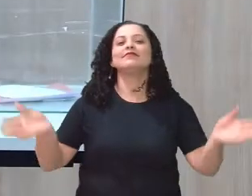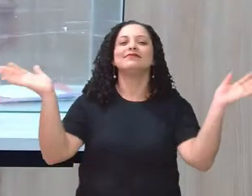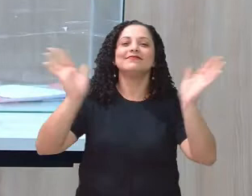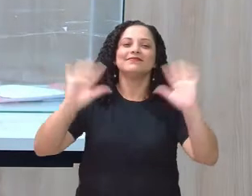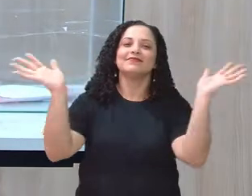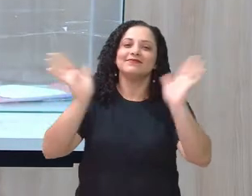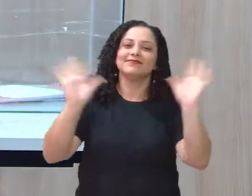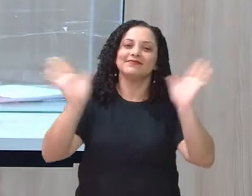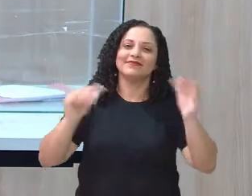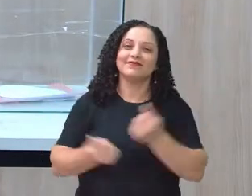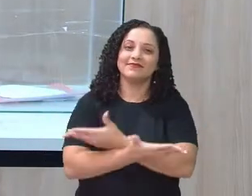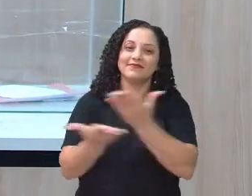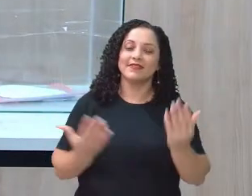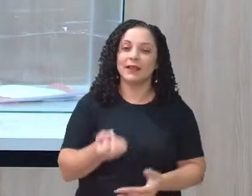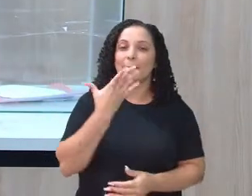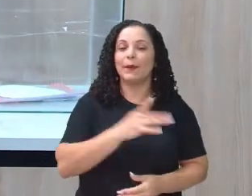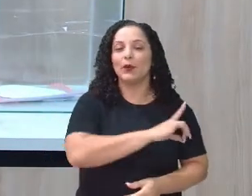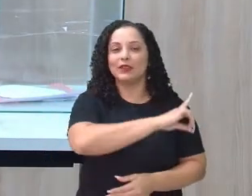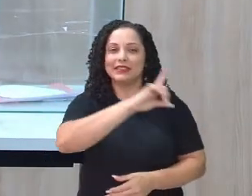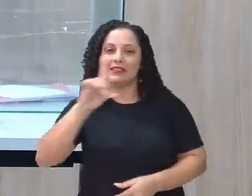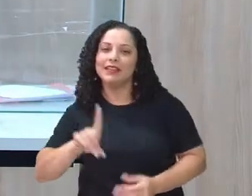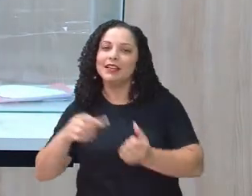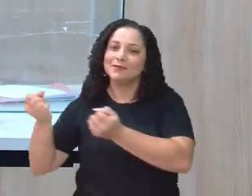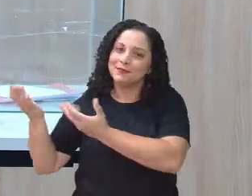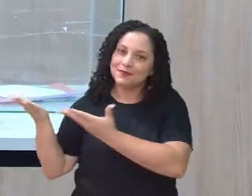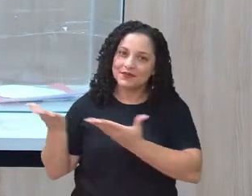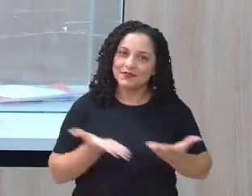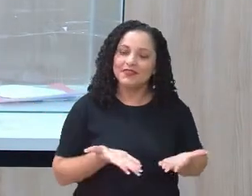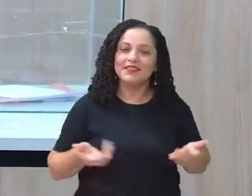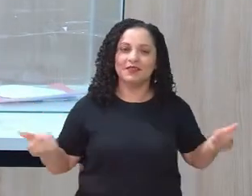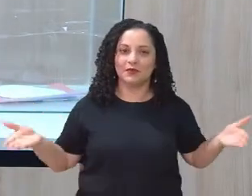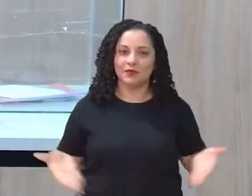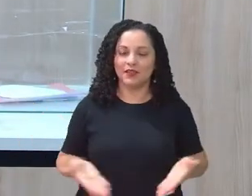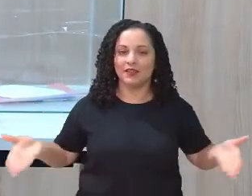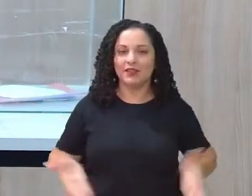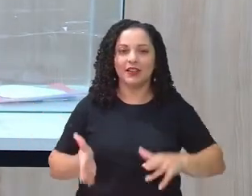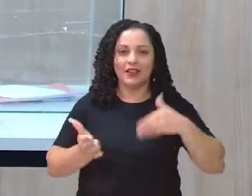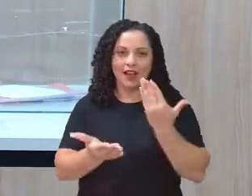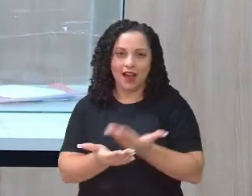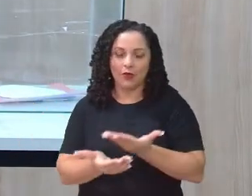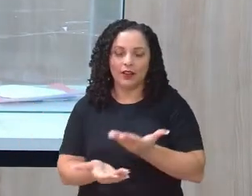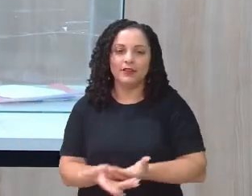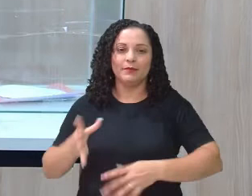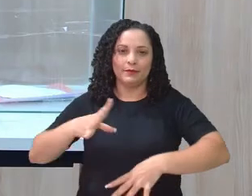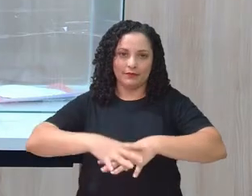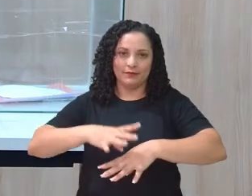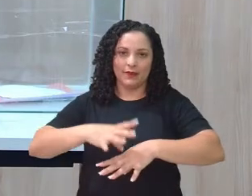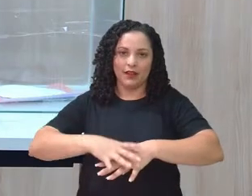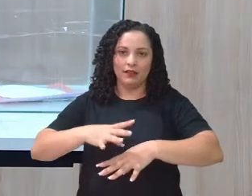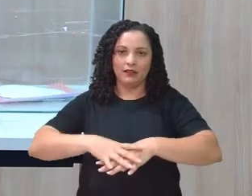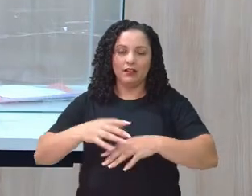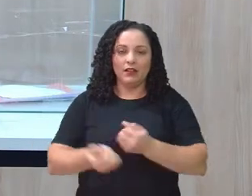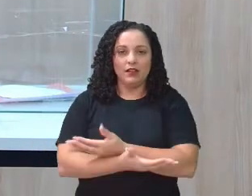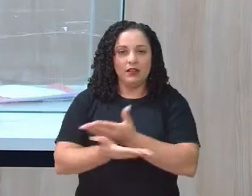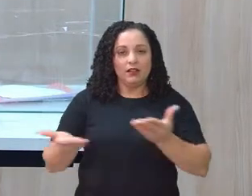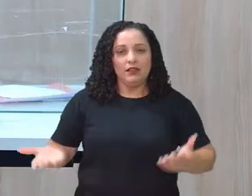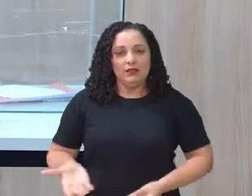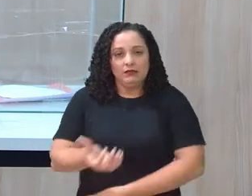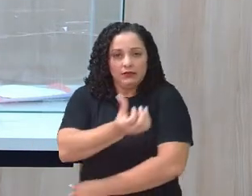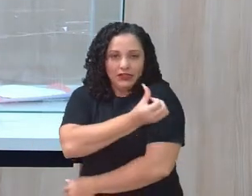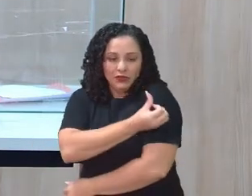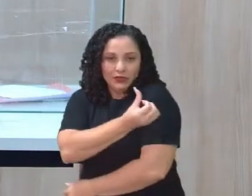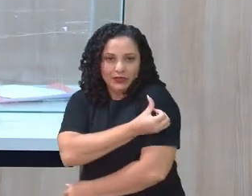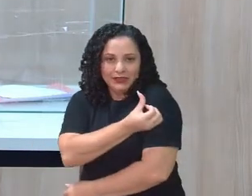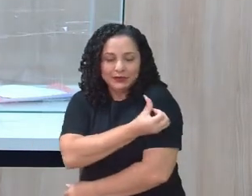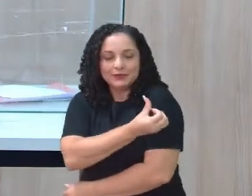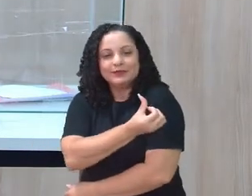Olá pessoal, muito bom dia, seja muito bem-vindo a mais uma aula de matemática para as turmas aí do sexto